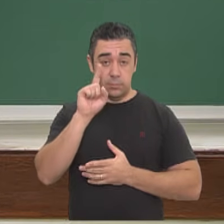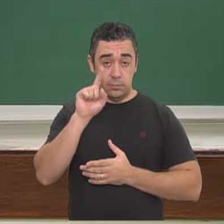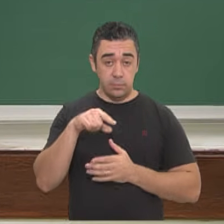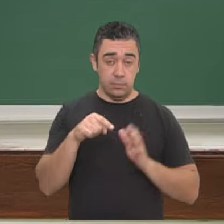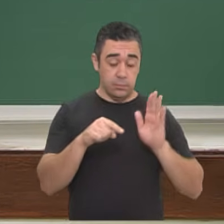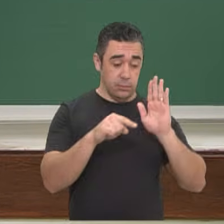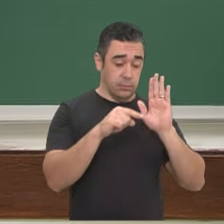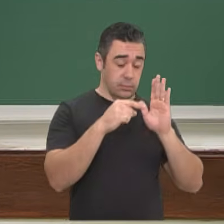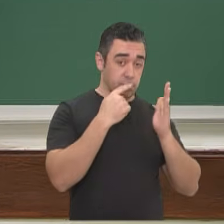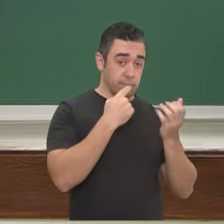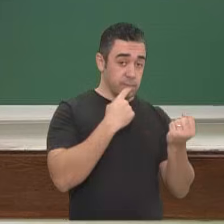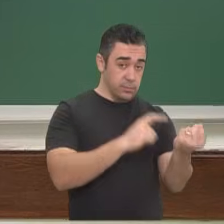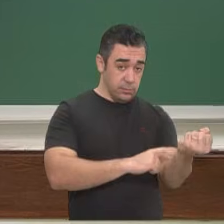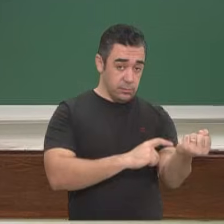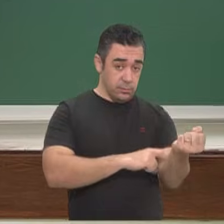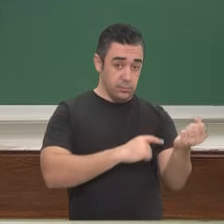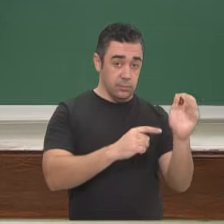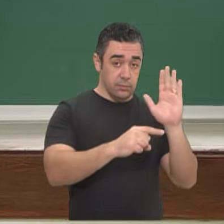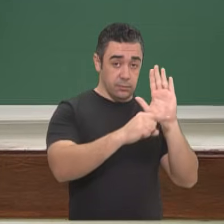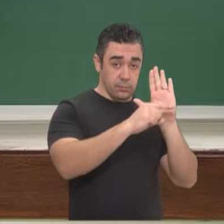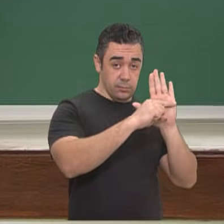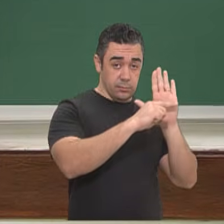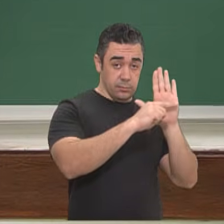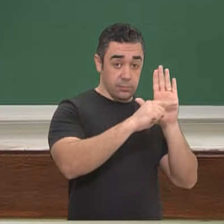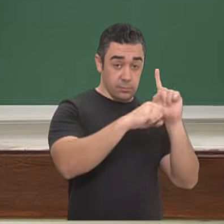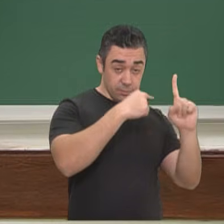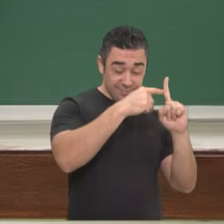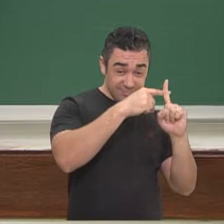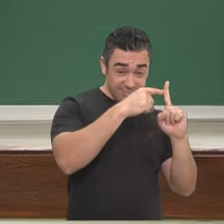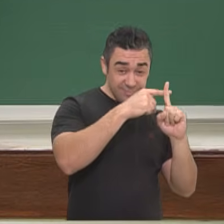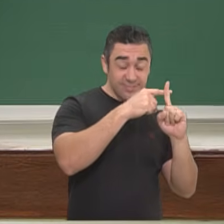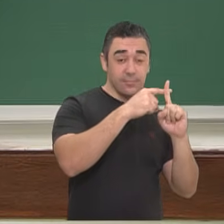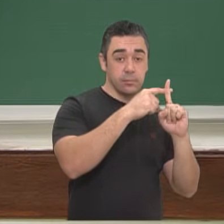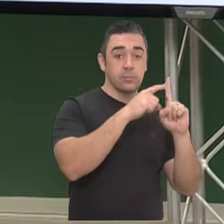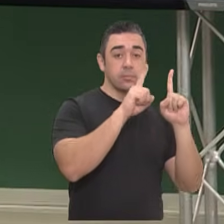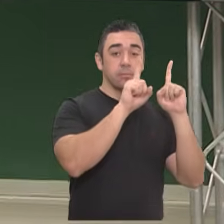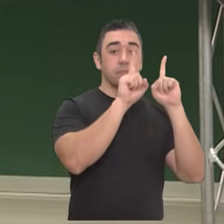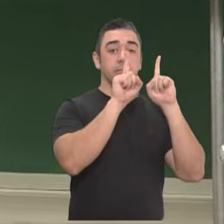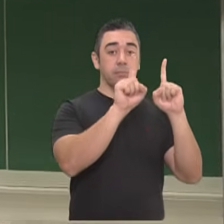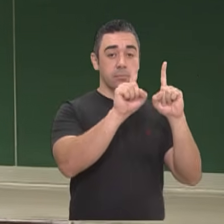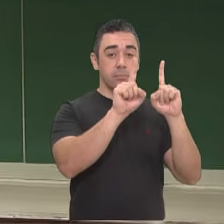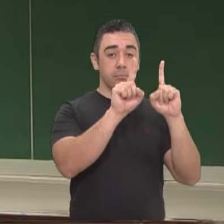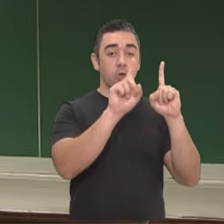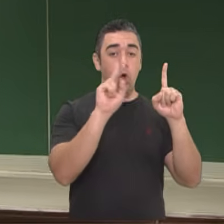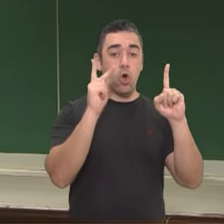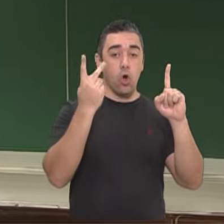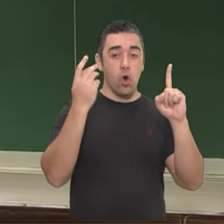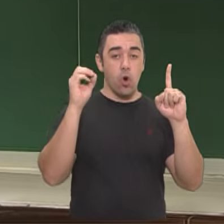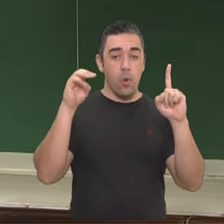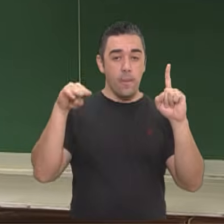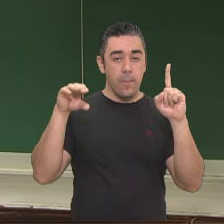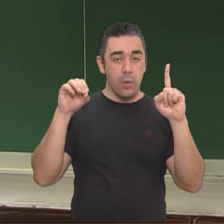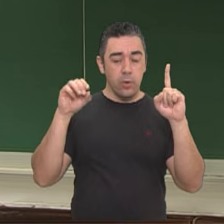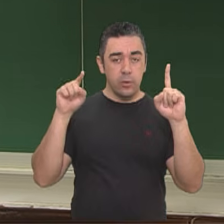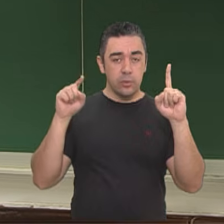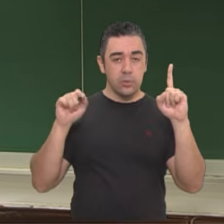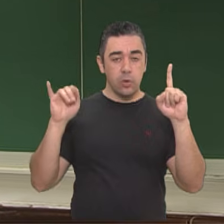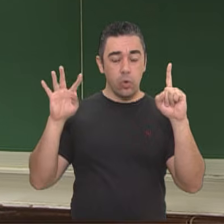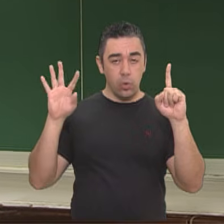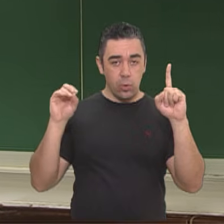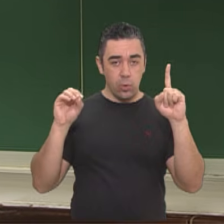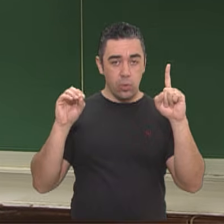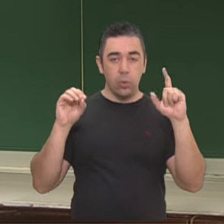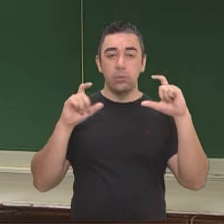RH positiva homozigota. Ou seja, se ela é positiva e ela é homozigota, ela tem que ser